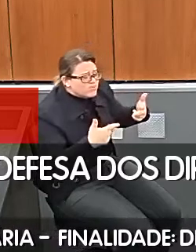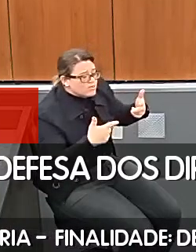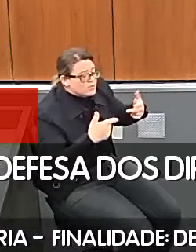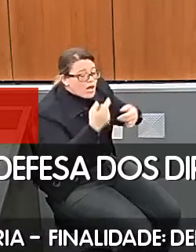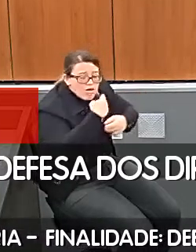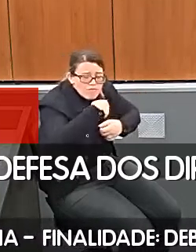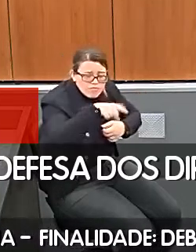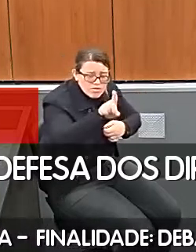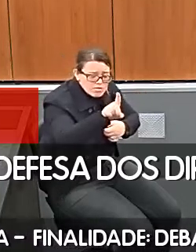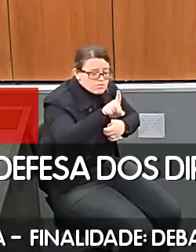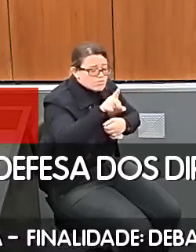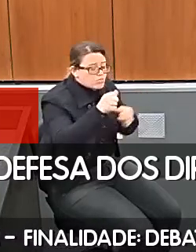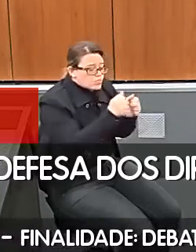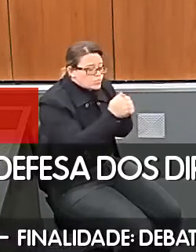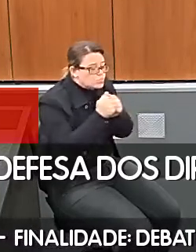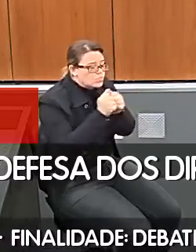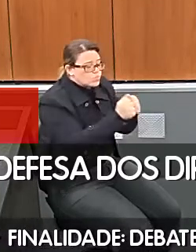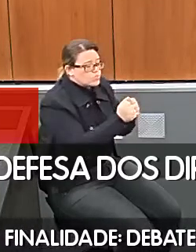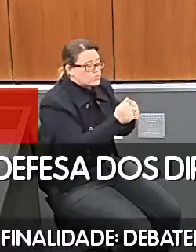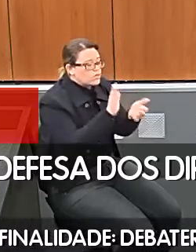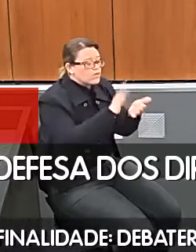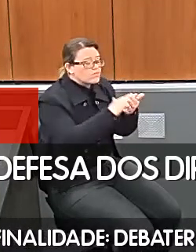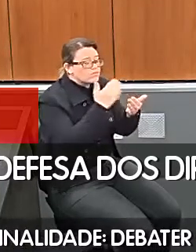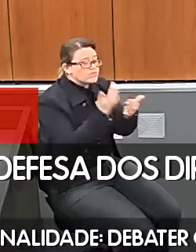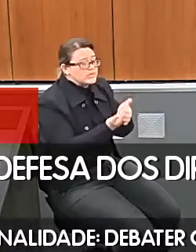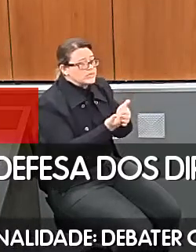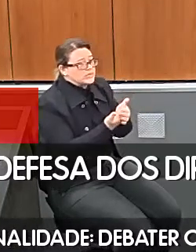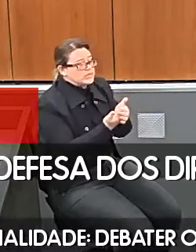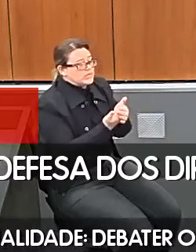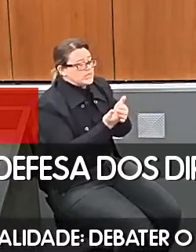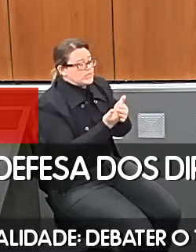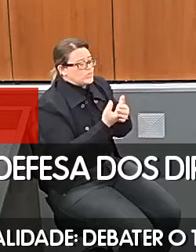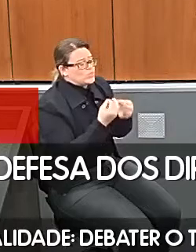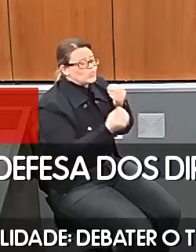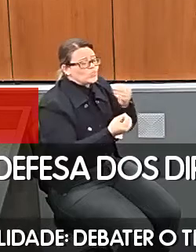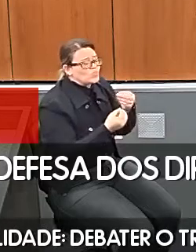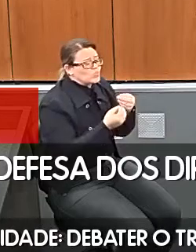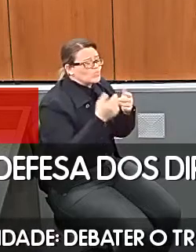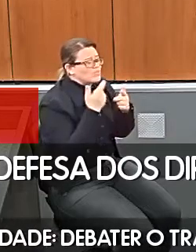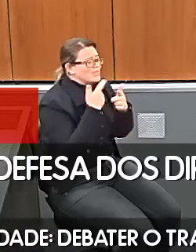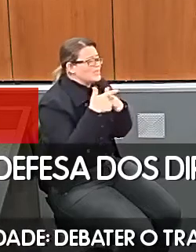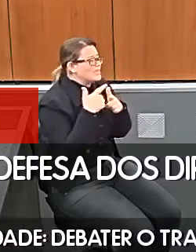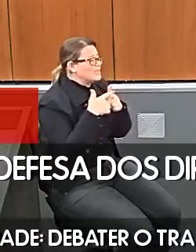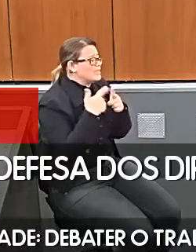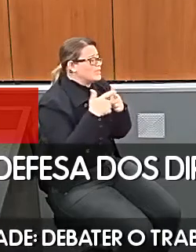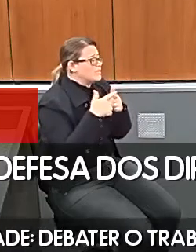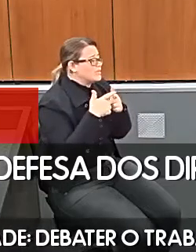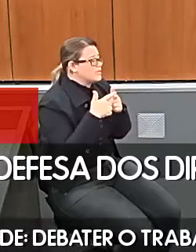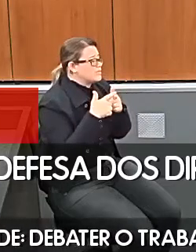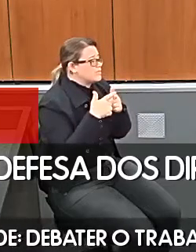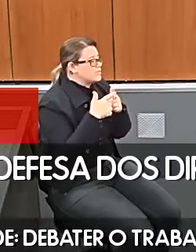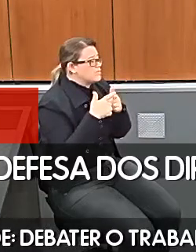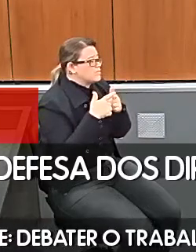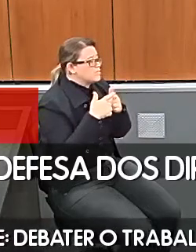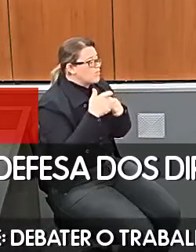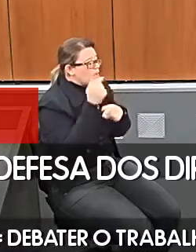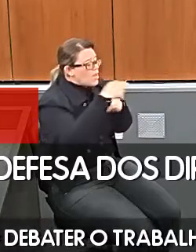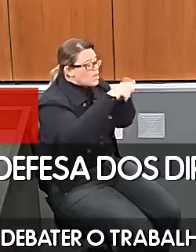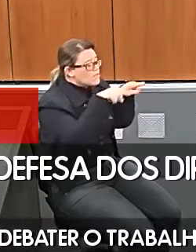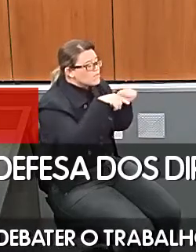intérprete da associação. E aí nós temos um grande problema. Você falou a respeito de criar-se esse fórum aqui,